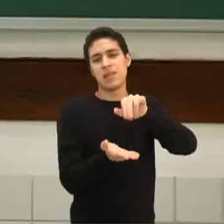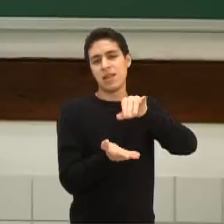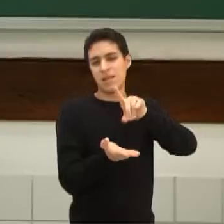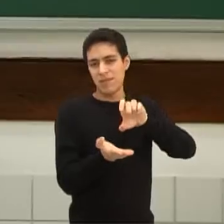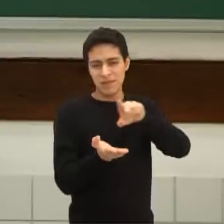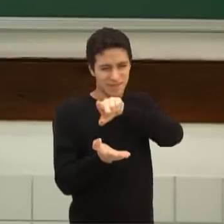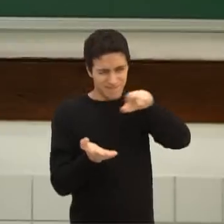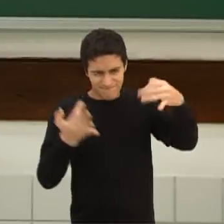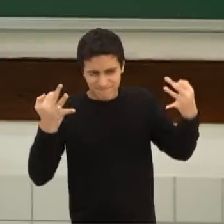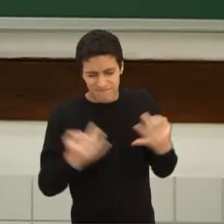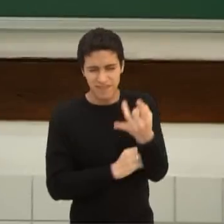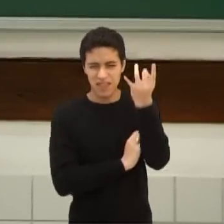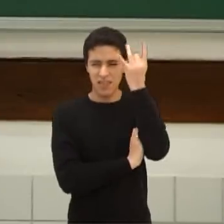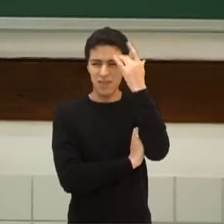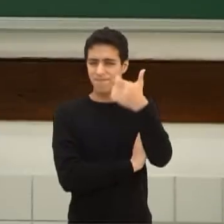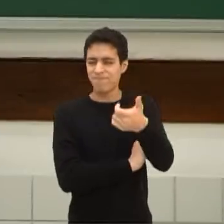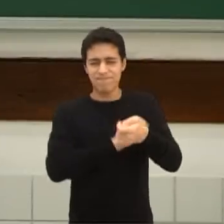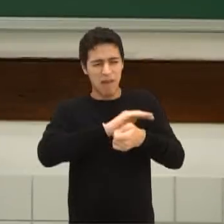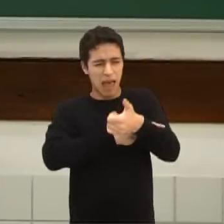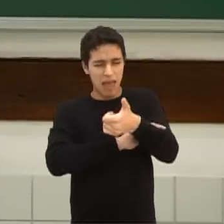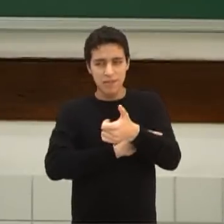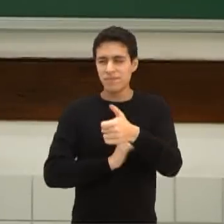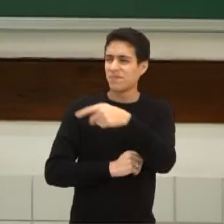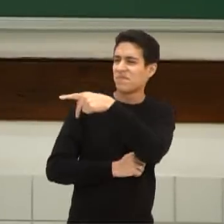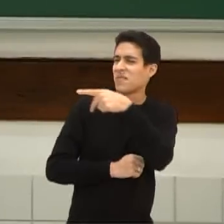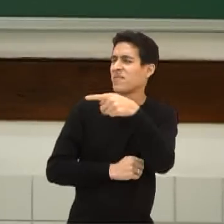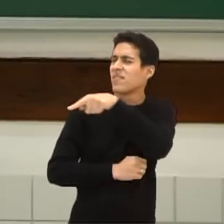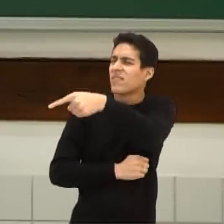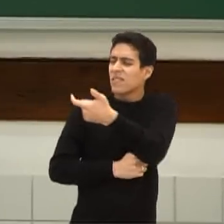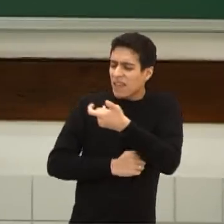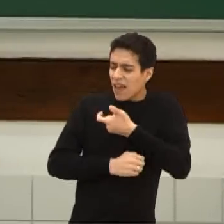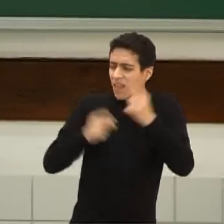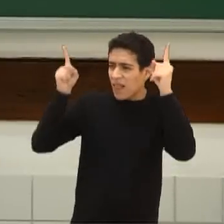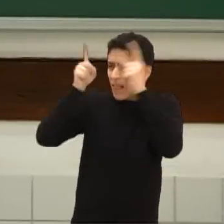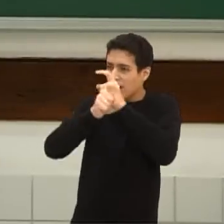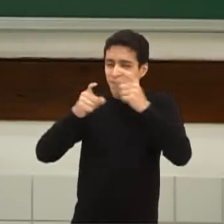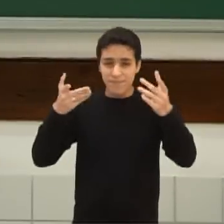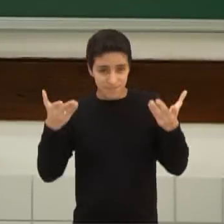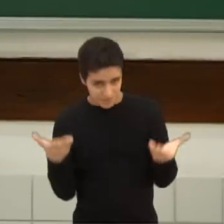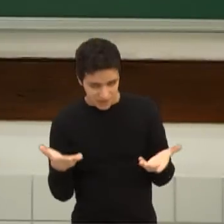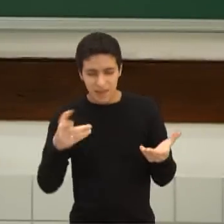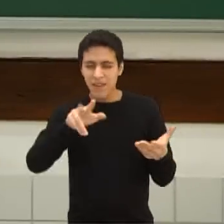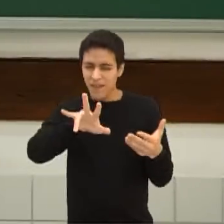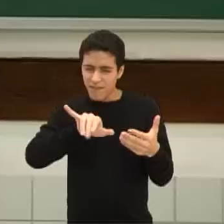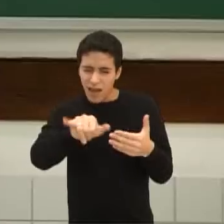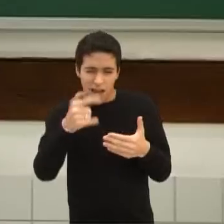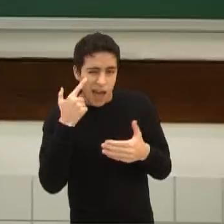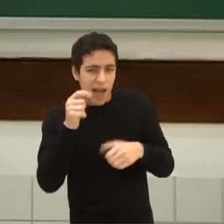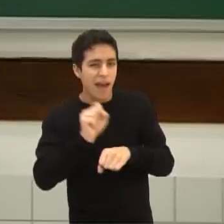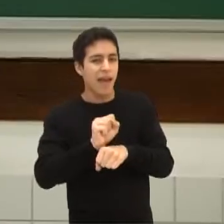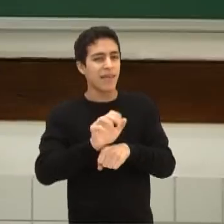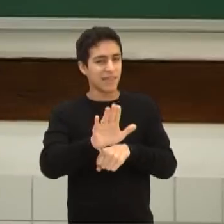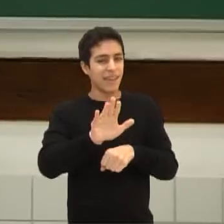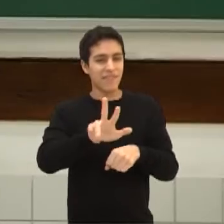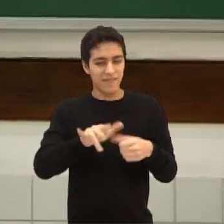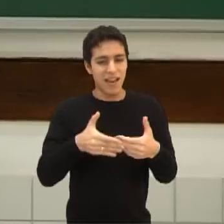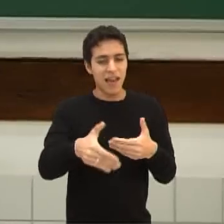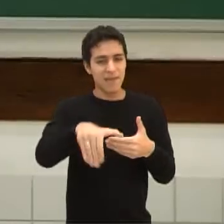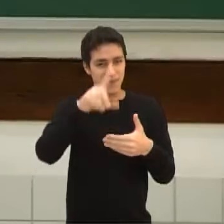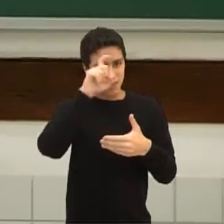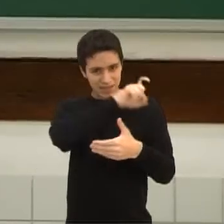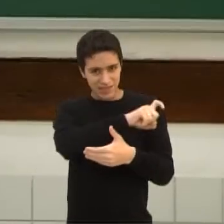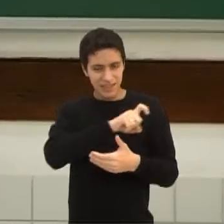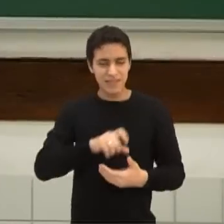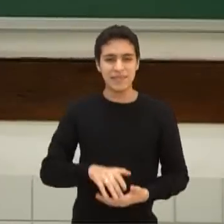hein? Mamão com açúcar. Prof, você falou que ia ficar mais difícil? Aguardem e verão. Vai ficar um pouquinho